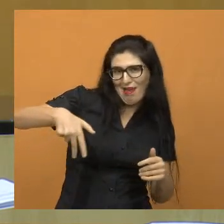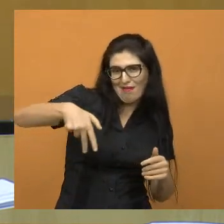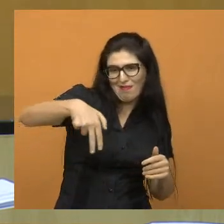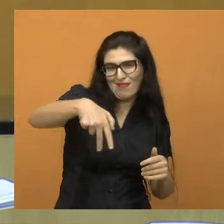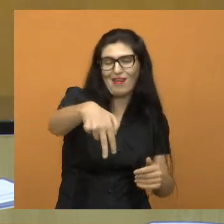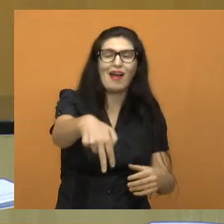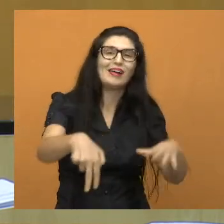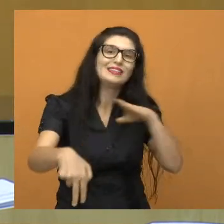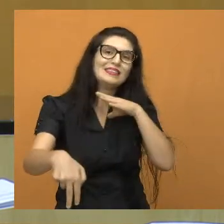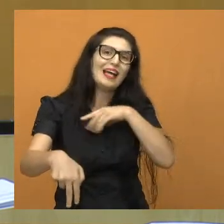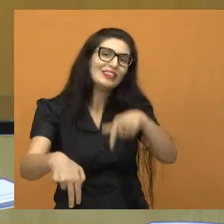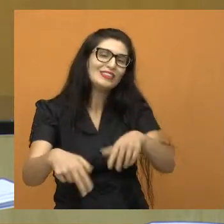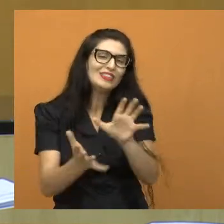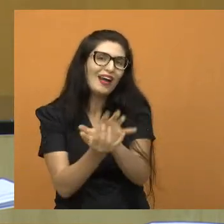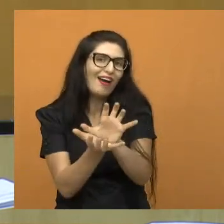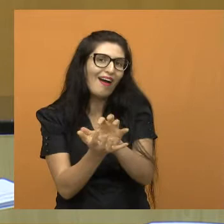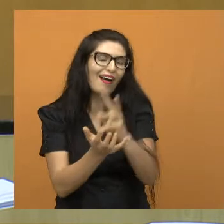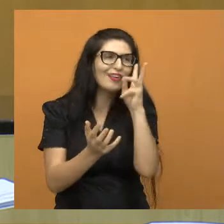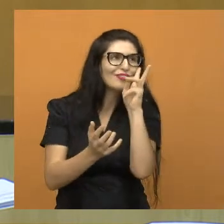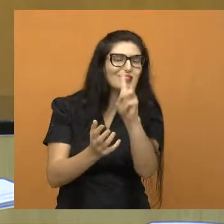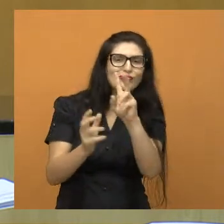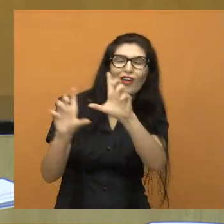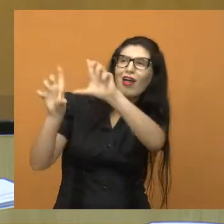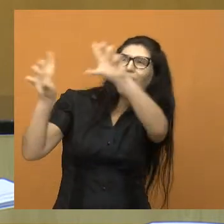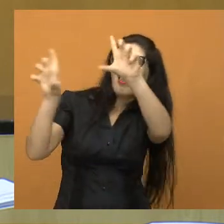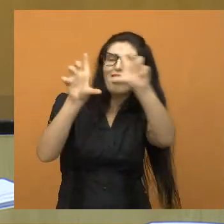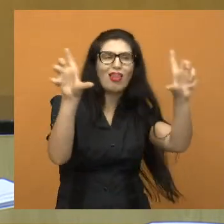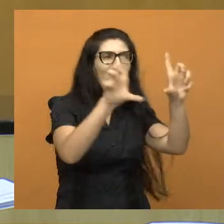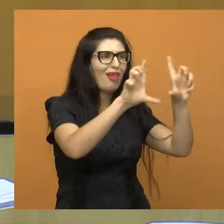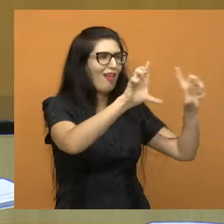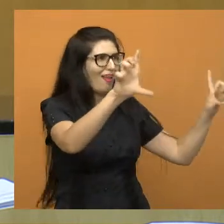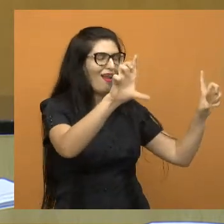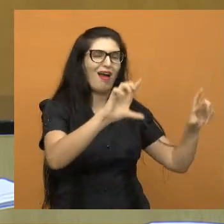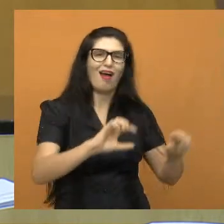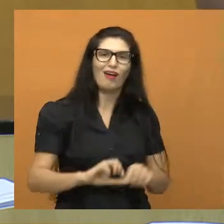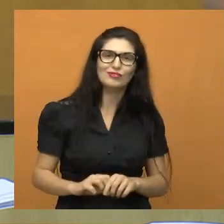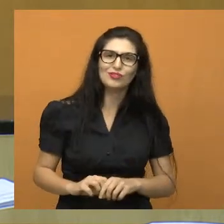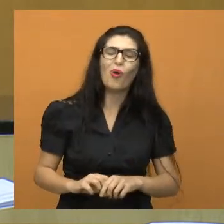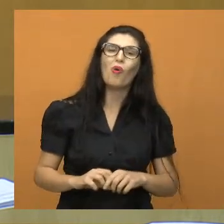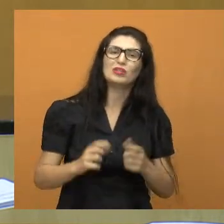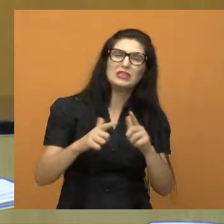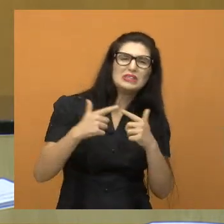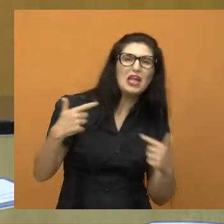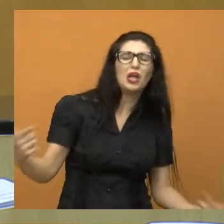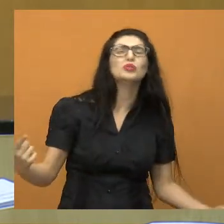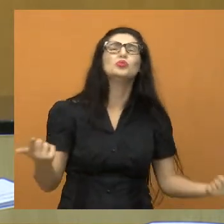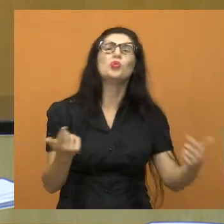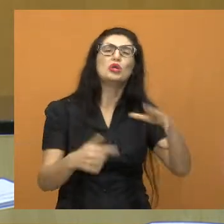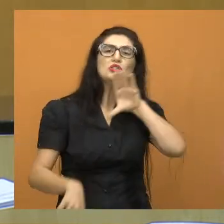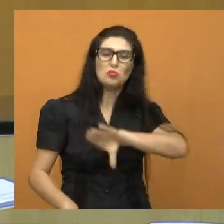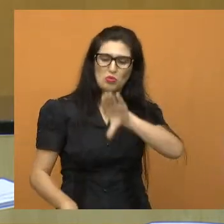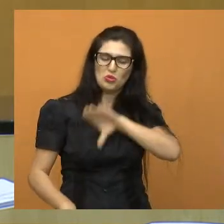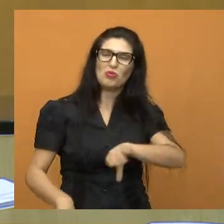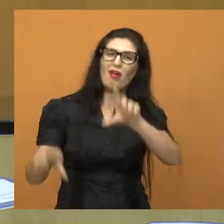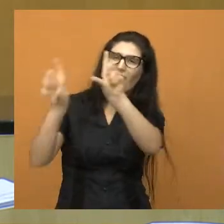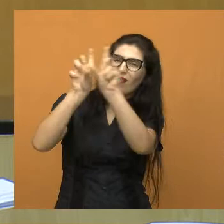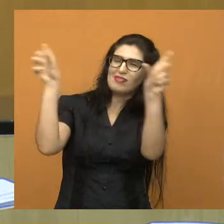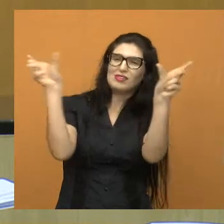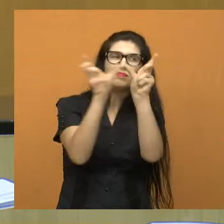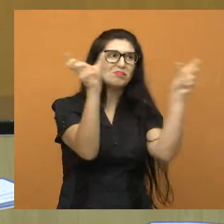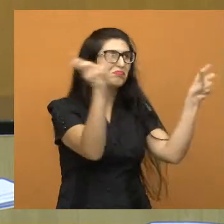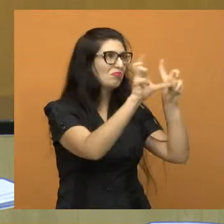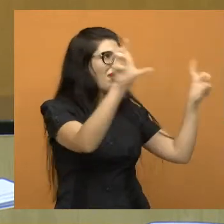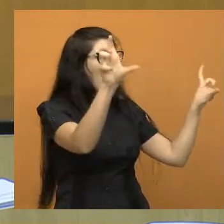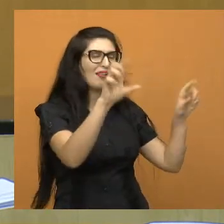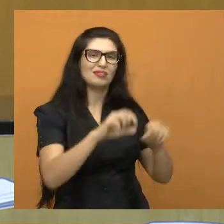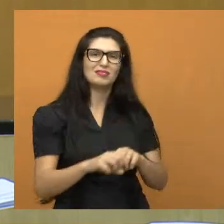vejo as placas que foram colocadas de literatura, de autores, Parque da Cidade, em tantos lugares aqui da cidade de Jacareí.